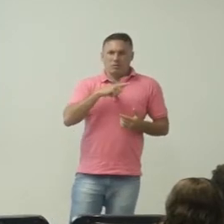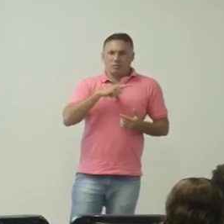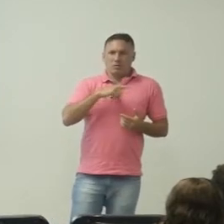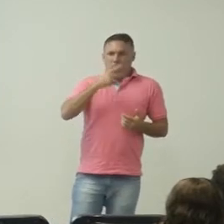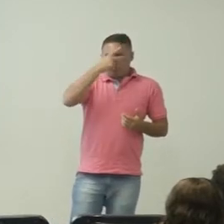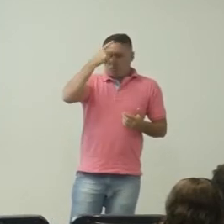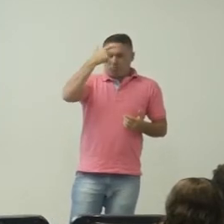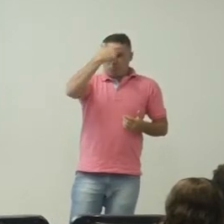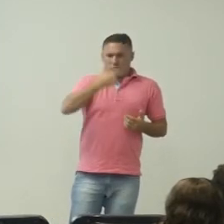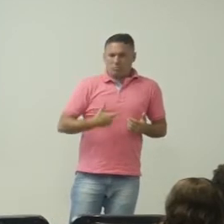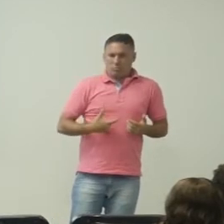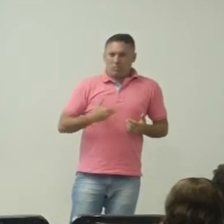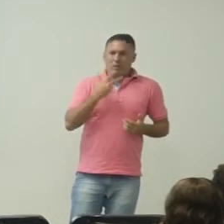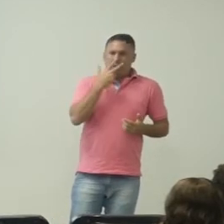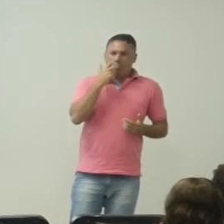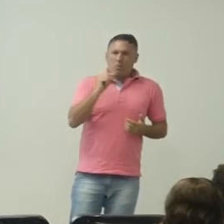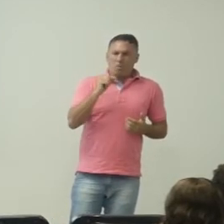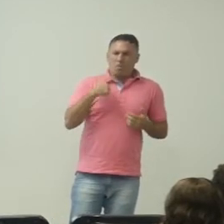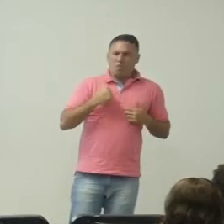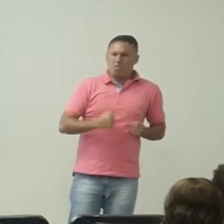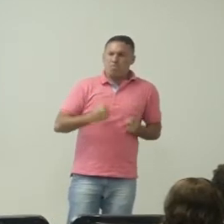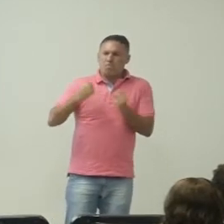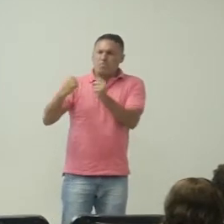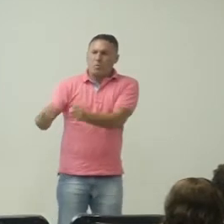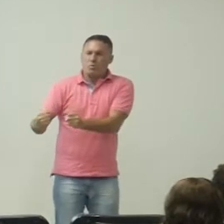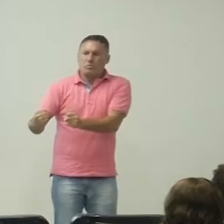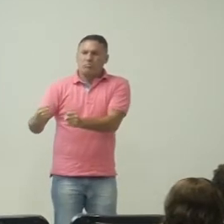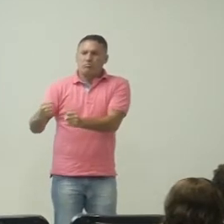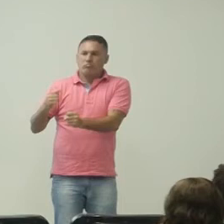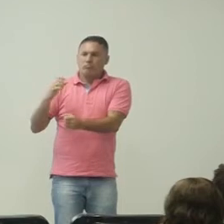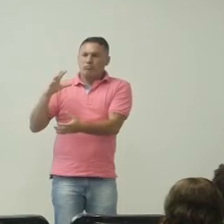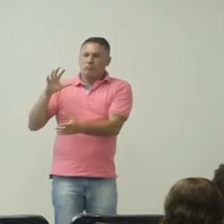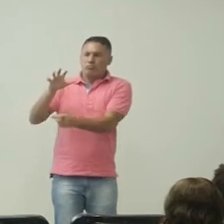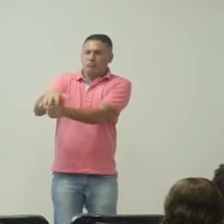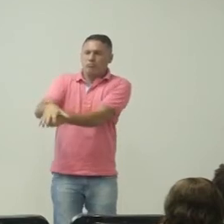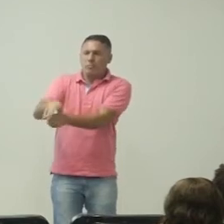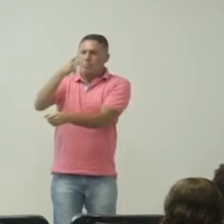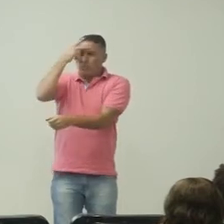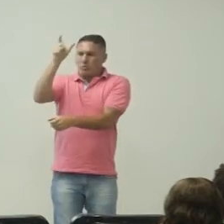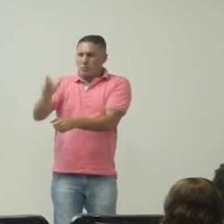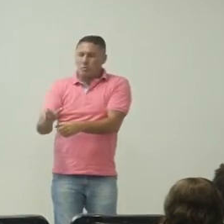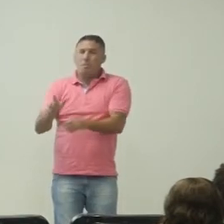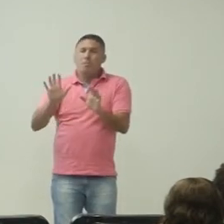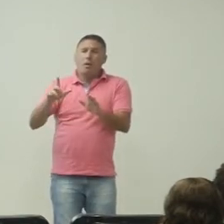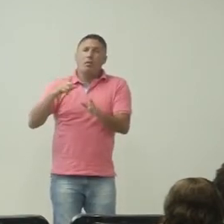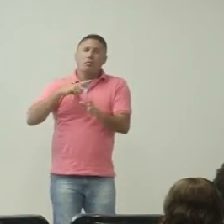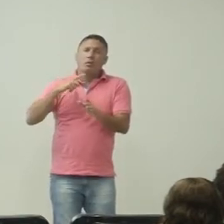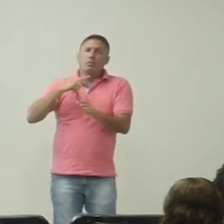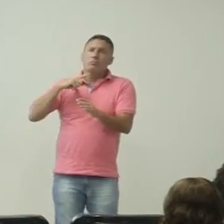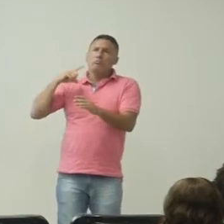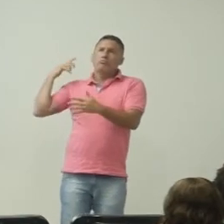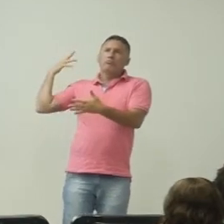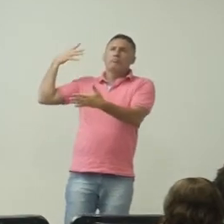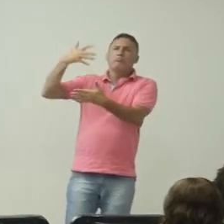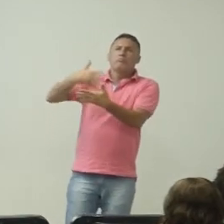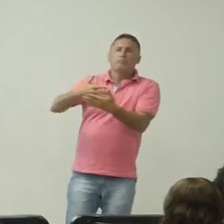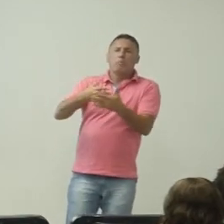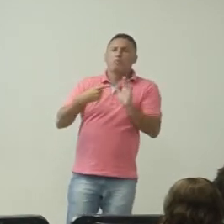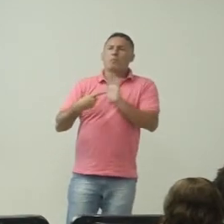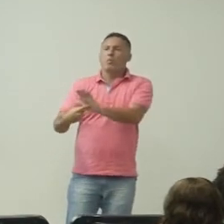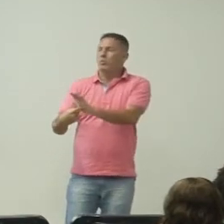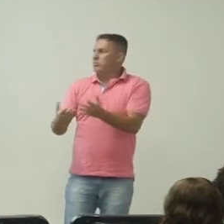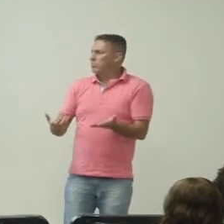sua dominação por meio da força, mas também da própria produção simbólica.